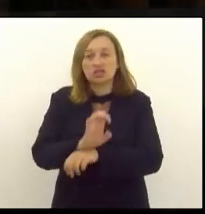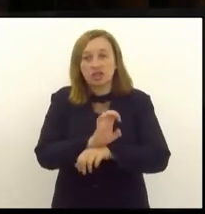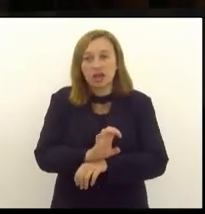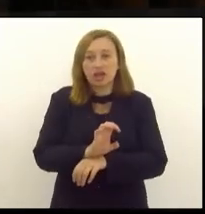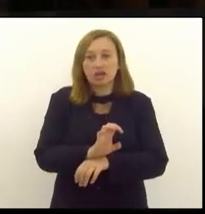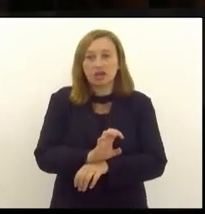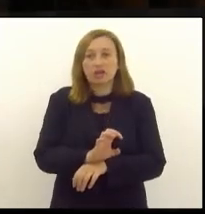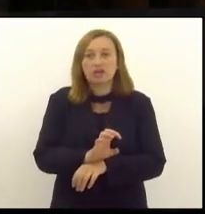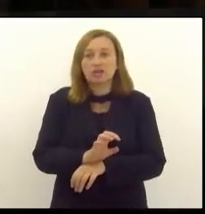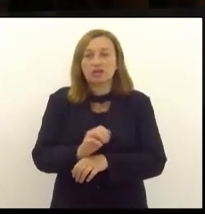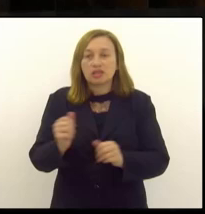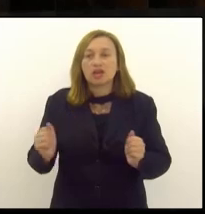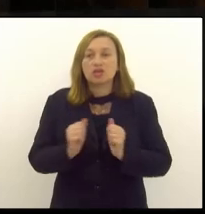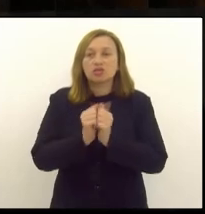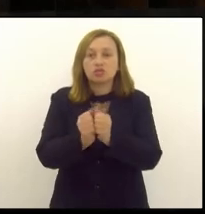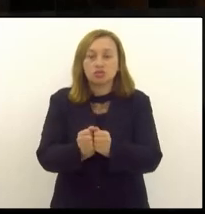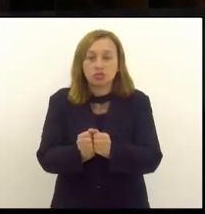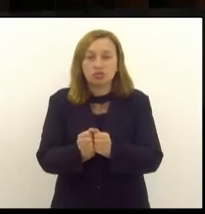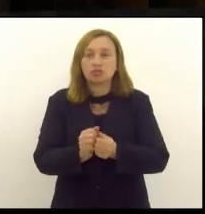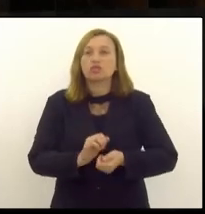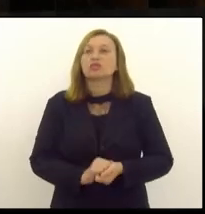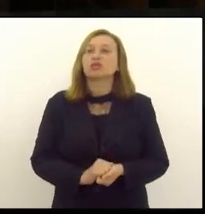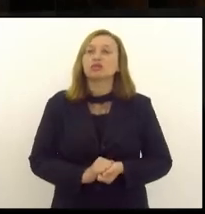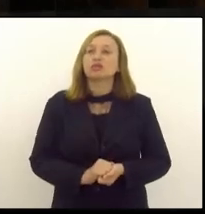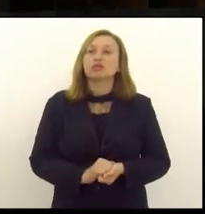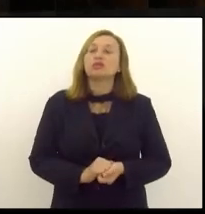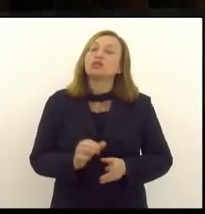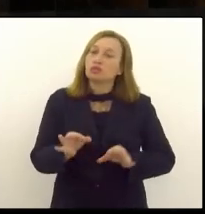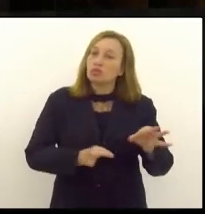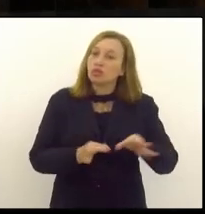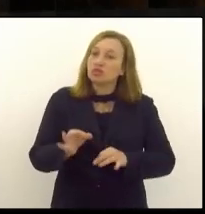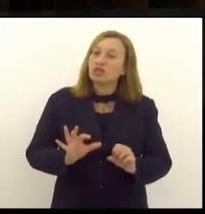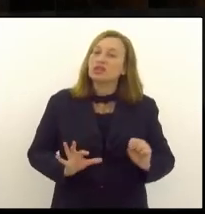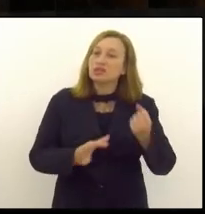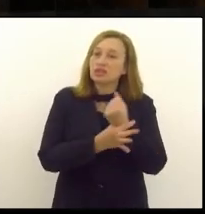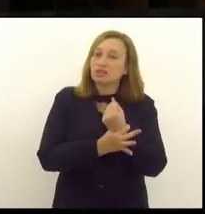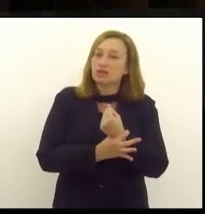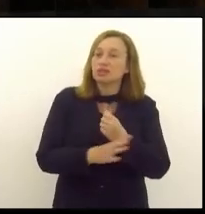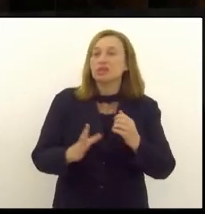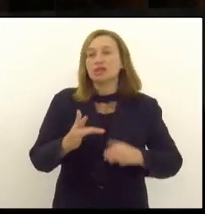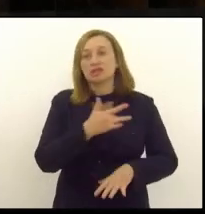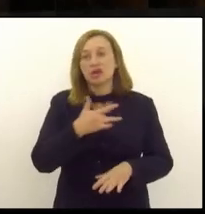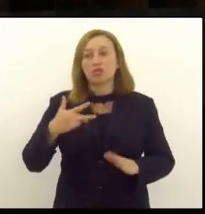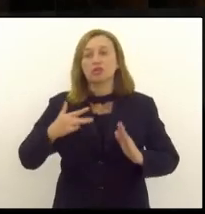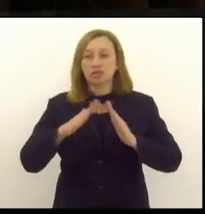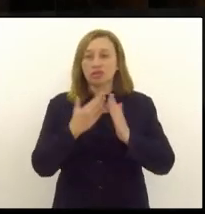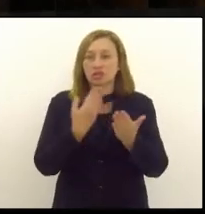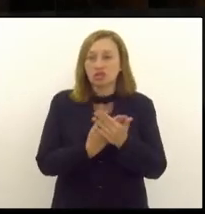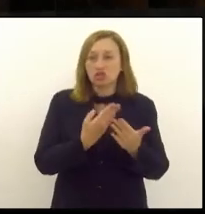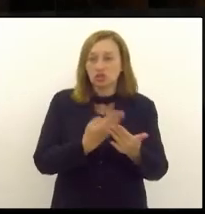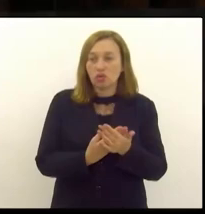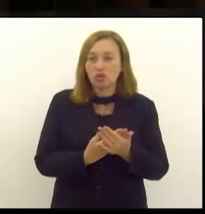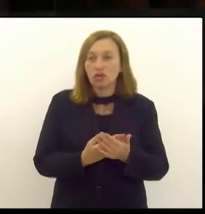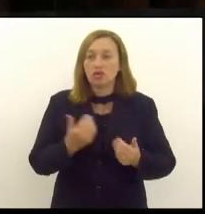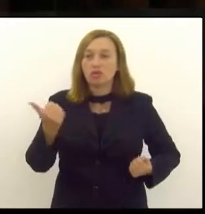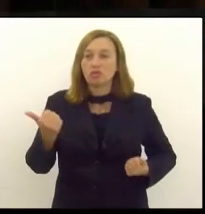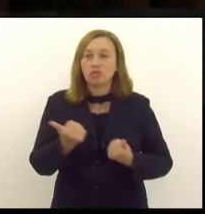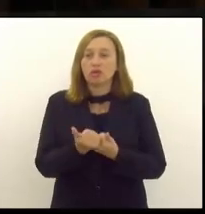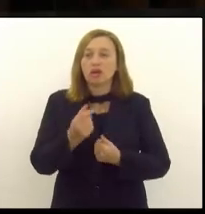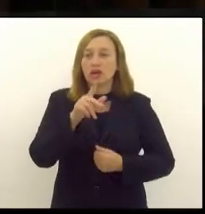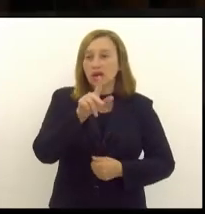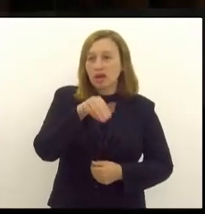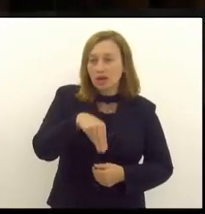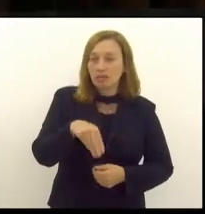estão participando do projeto Segurança e Saúde nas escolas, em conjunto com o projeto MPT